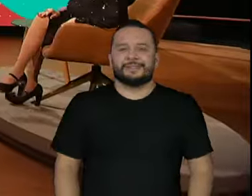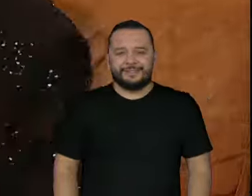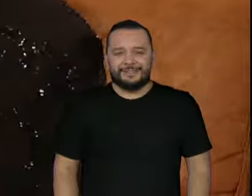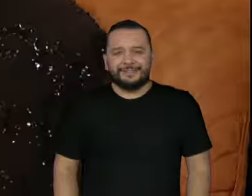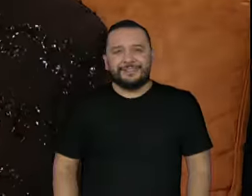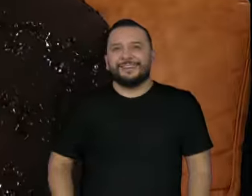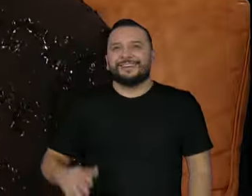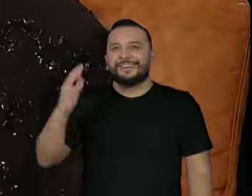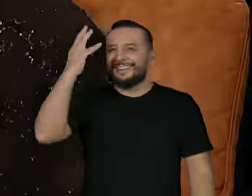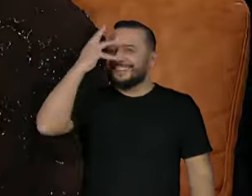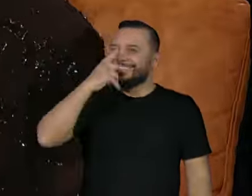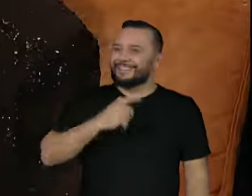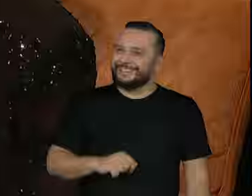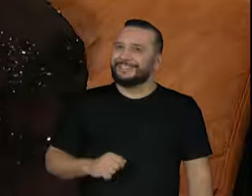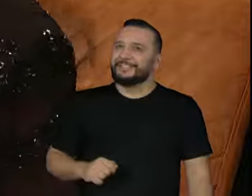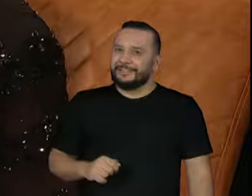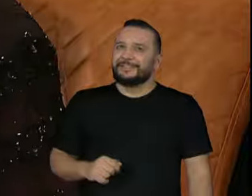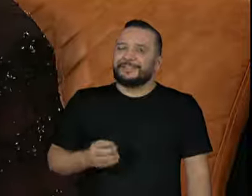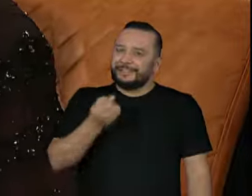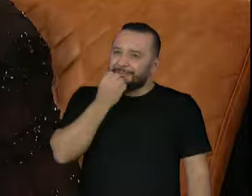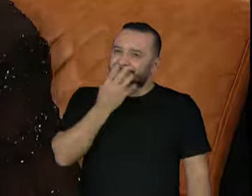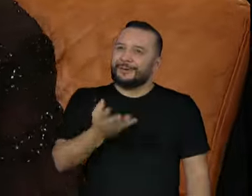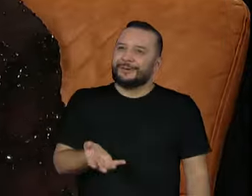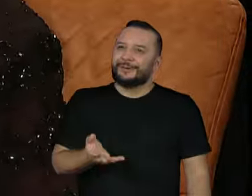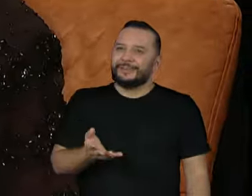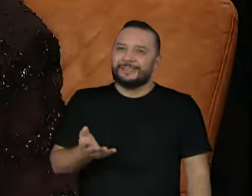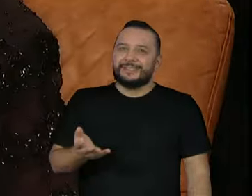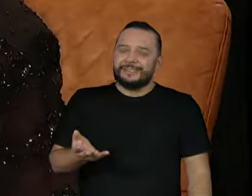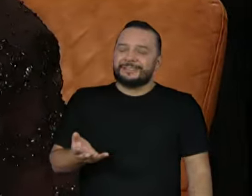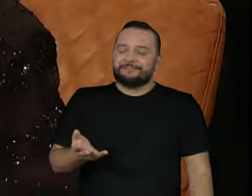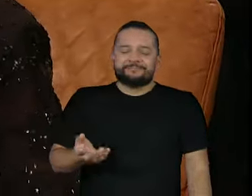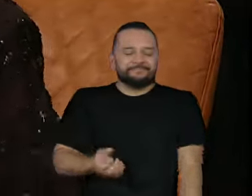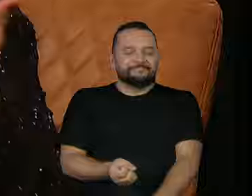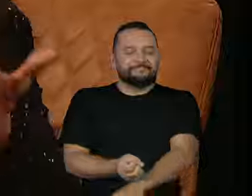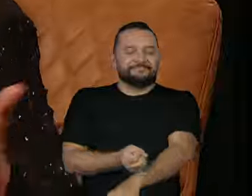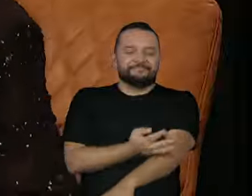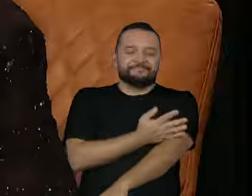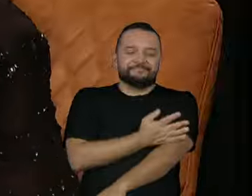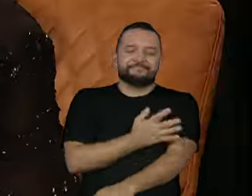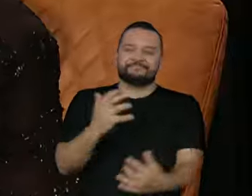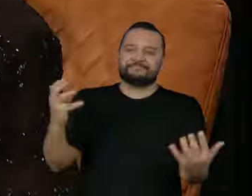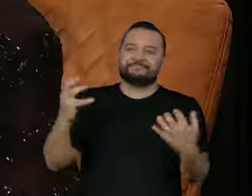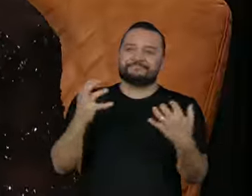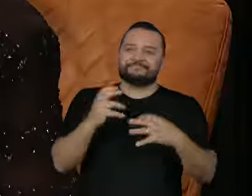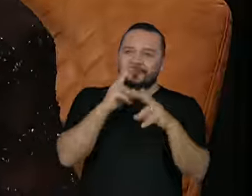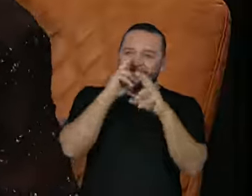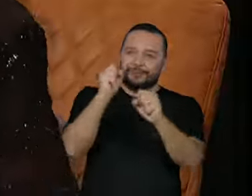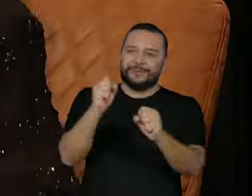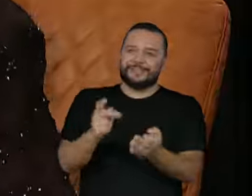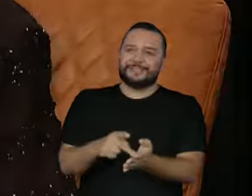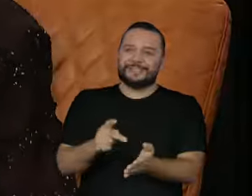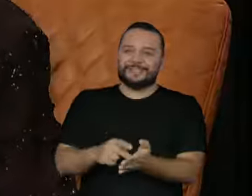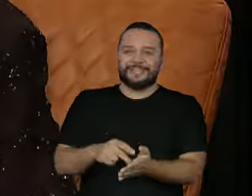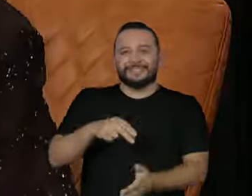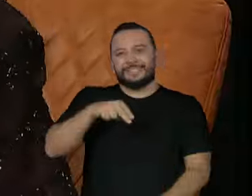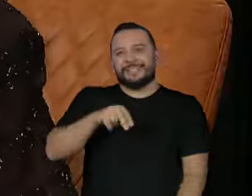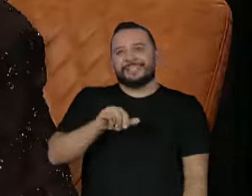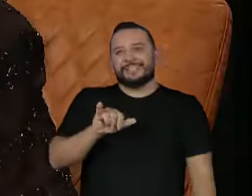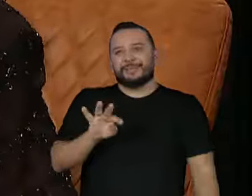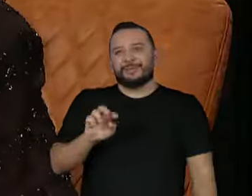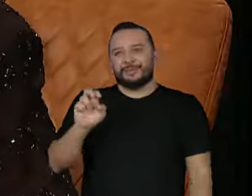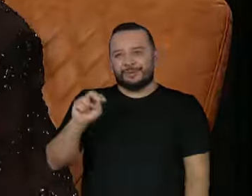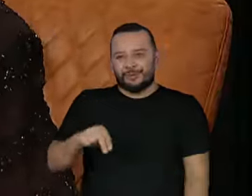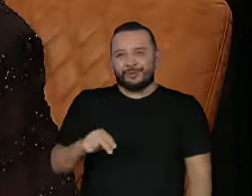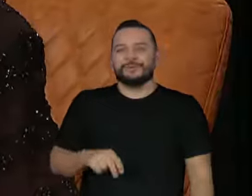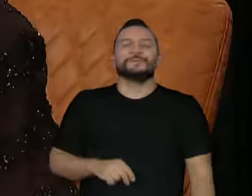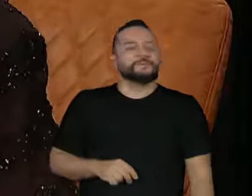coisa linda! Isso vale a pena, né? Isso dá muita força para você. O Milton Travesso talvez tenha